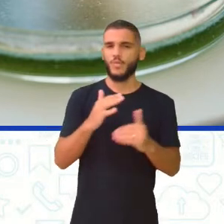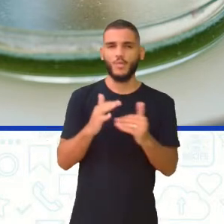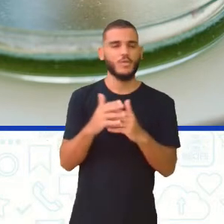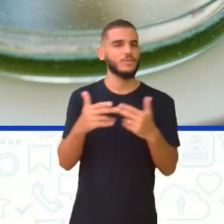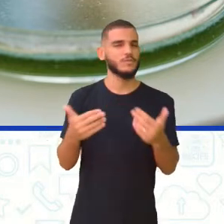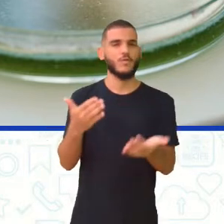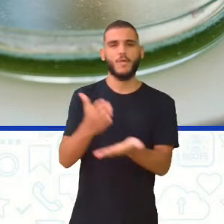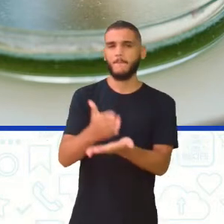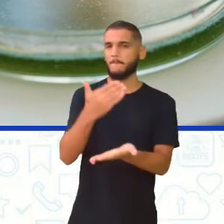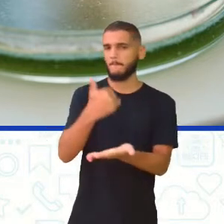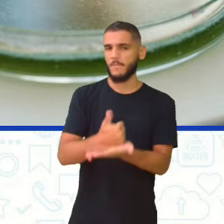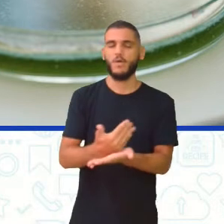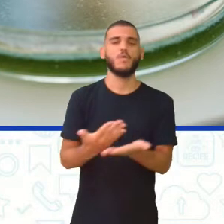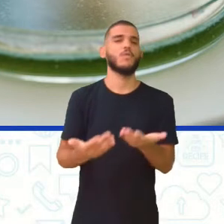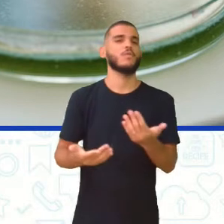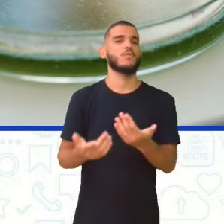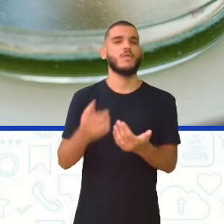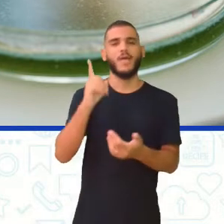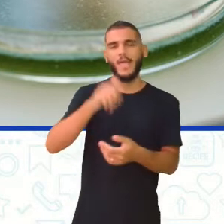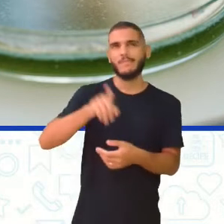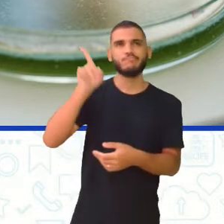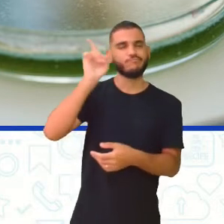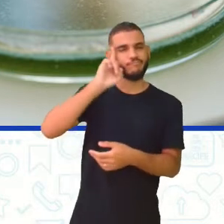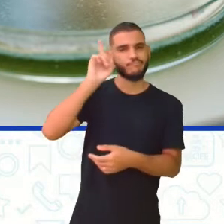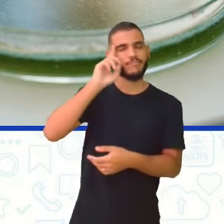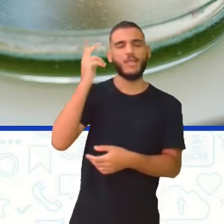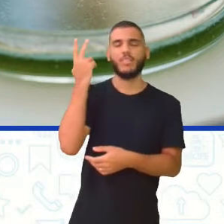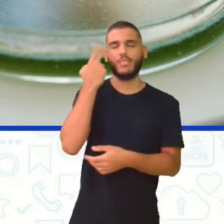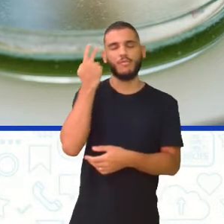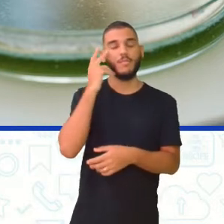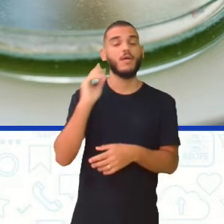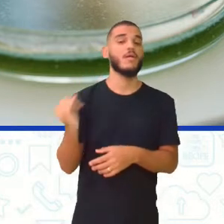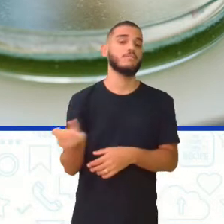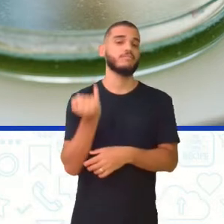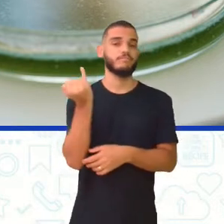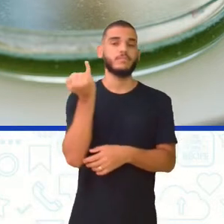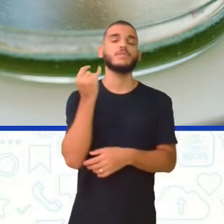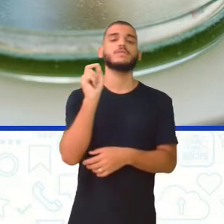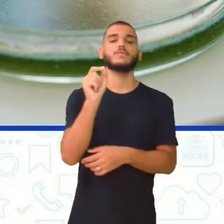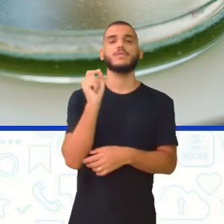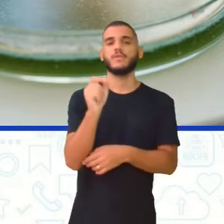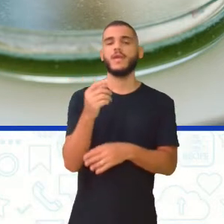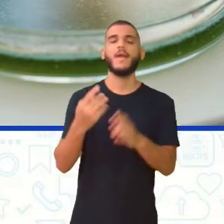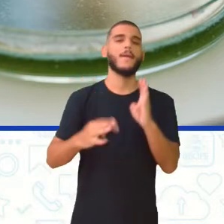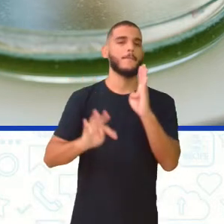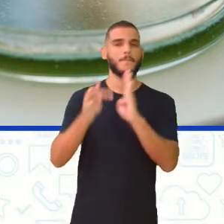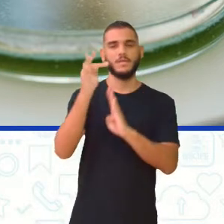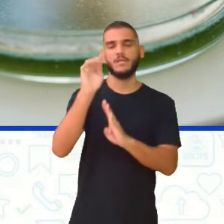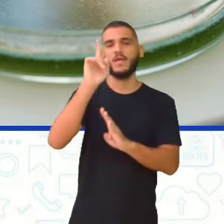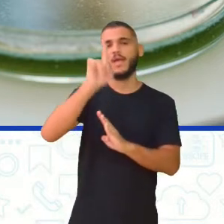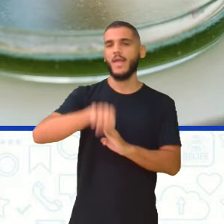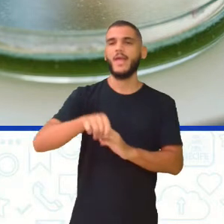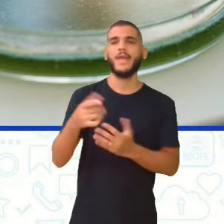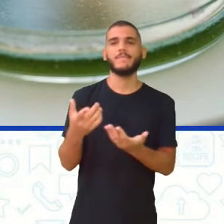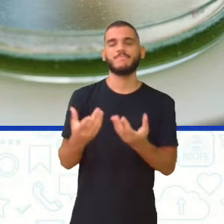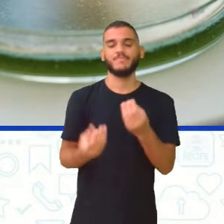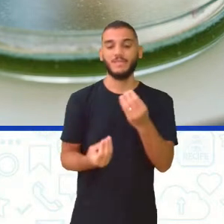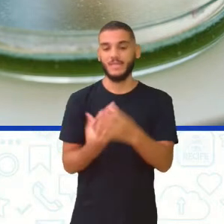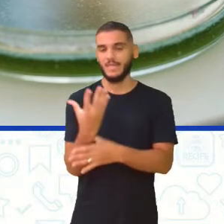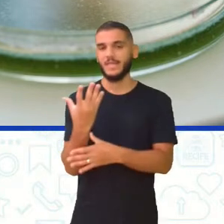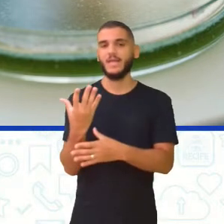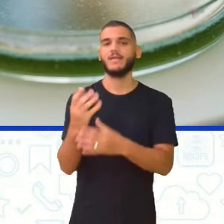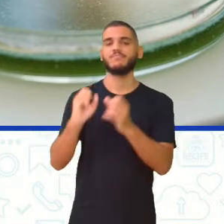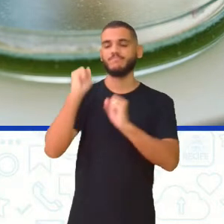alimentos fazem parte do nosso dia a dia. E aí a gente vê a importância dessa biotecnologia. Eles são sintetizados